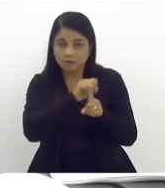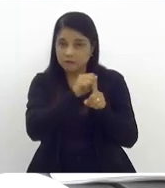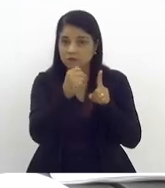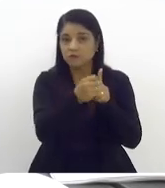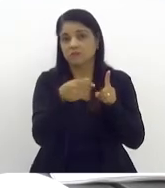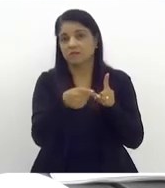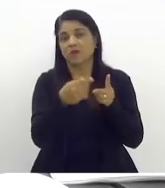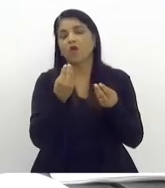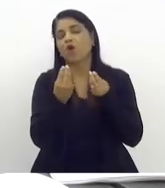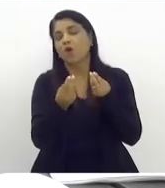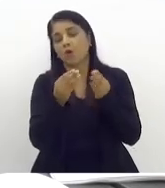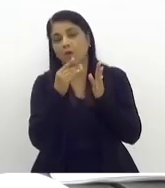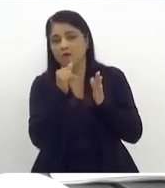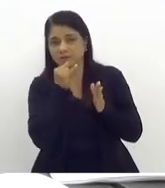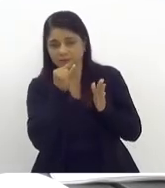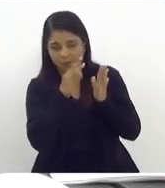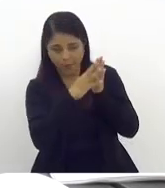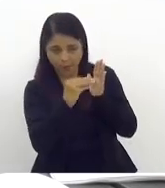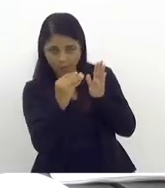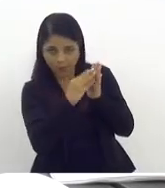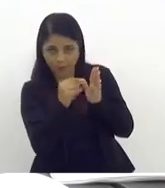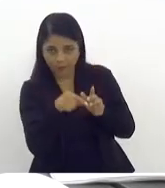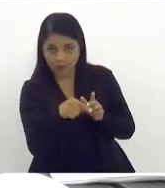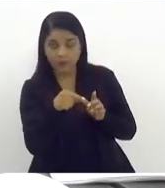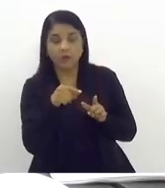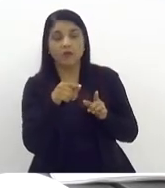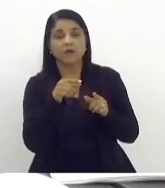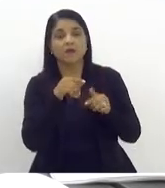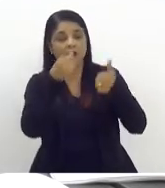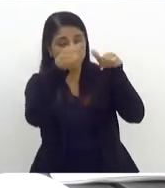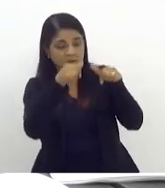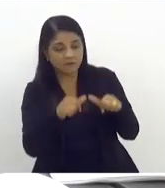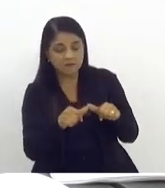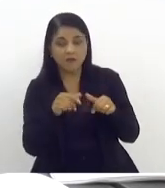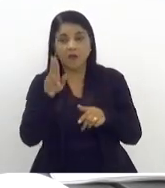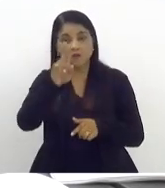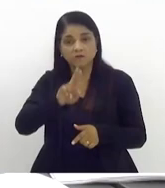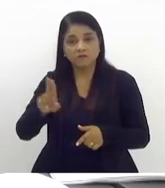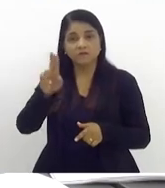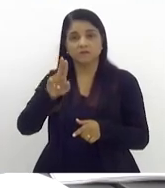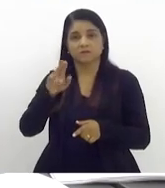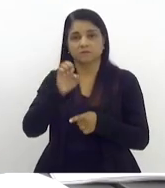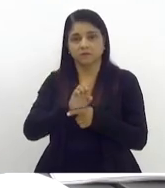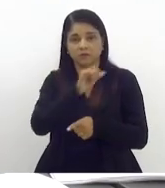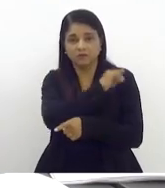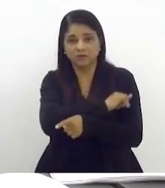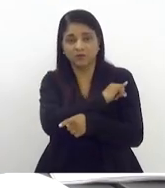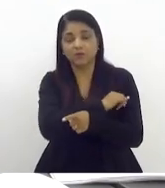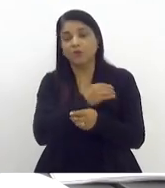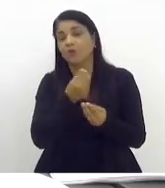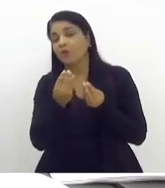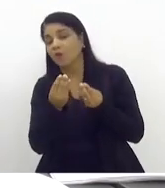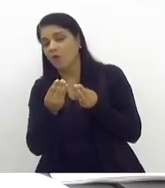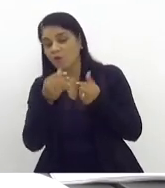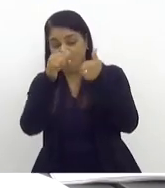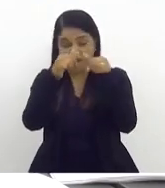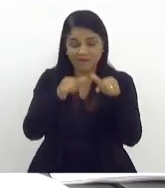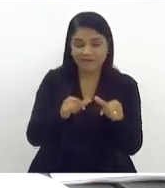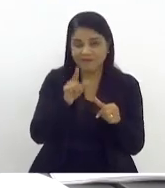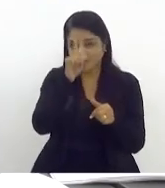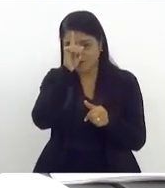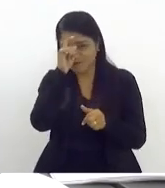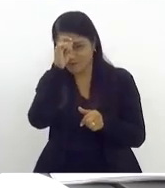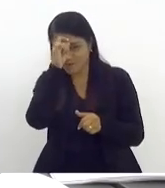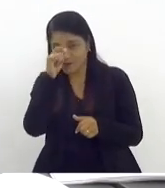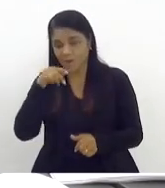que se analisa a Universidade do Estado do Rio de Janeiro sem analisar o papel do Hospital Universitário Pedro Ernesto? Os